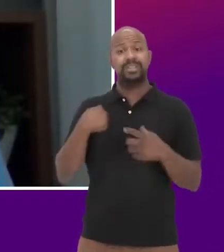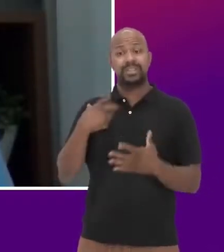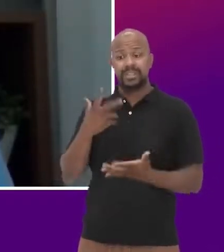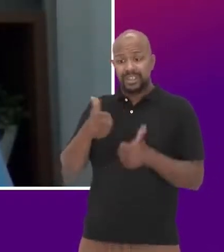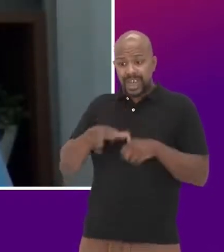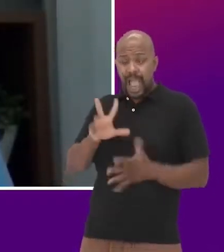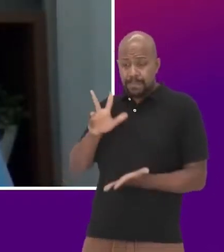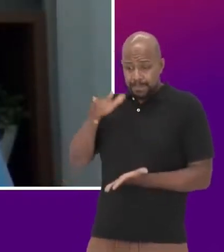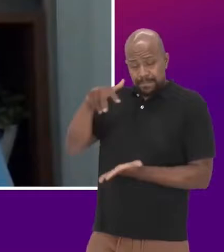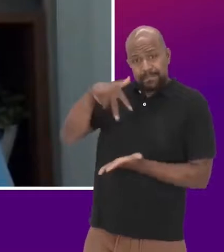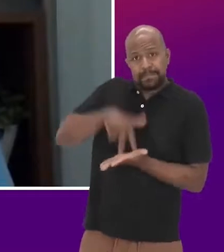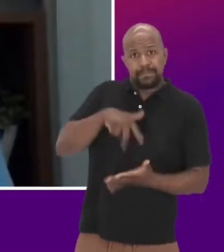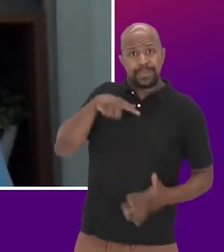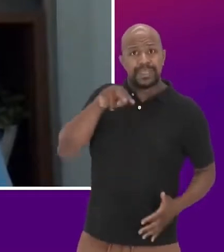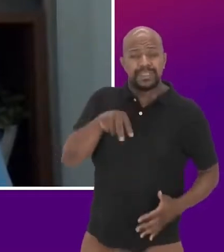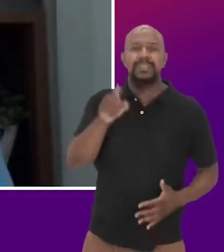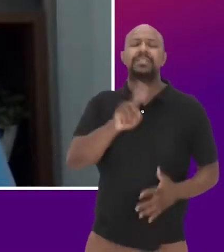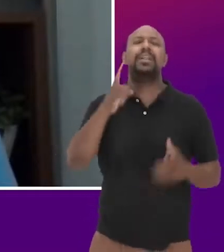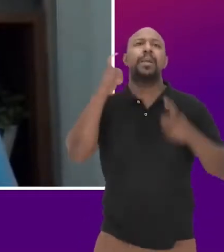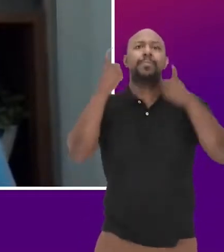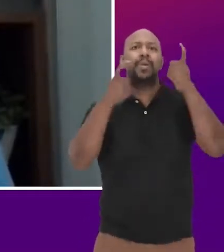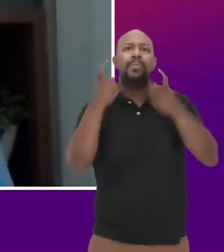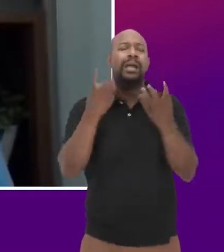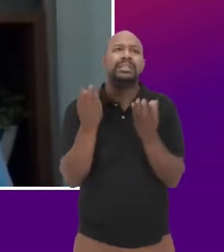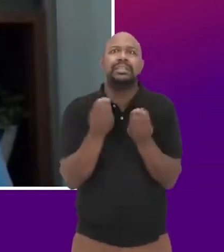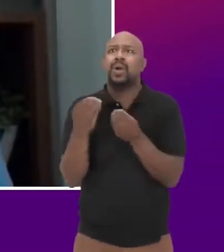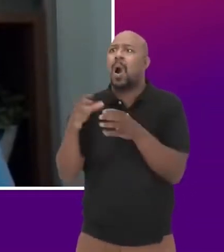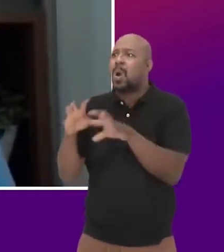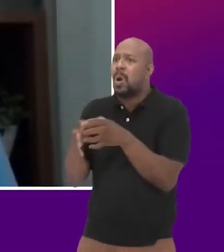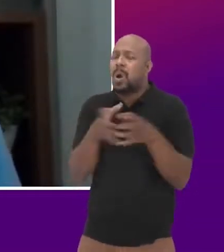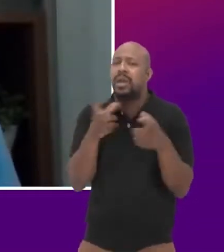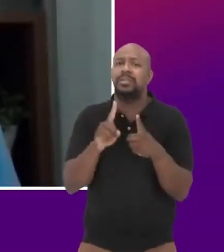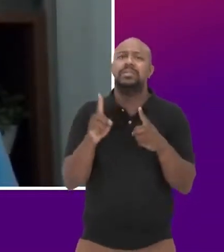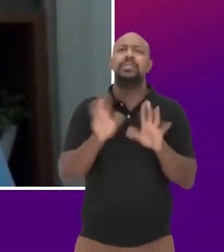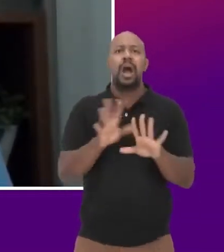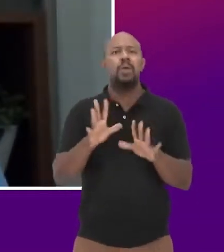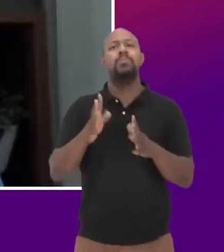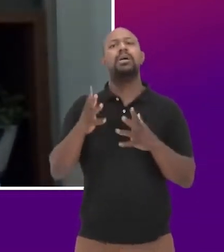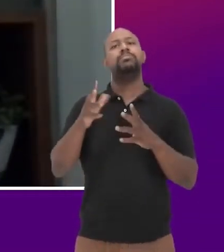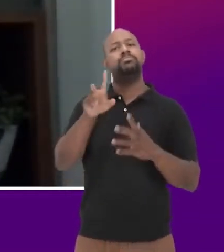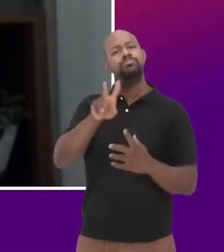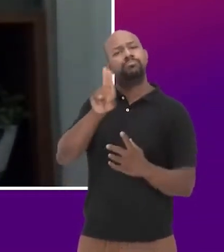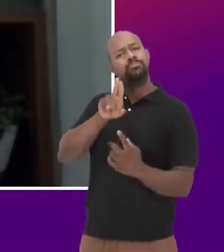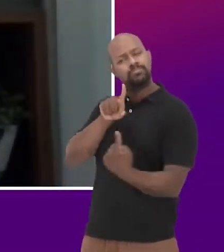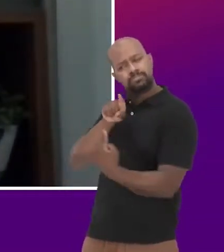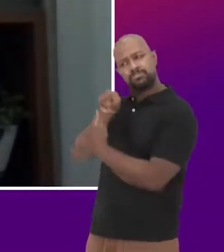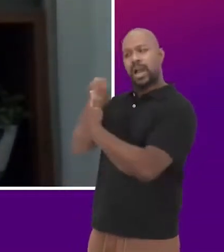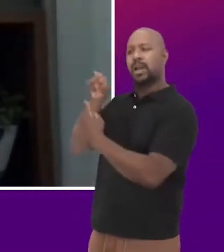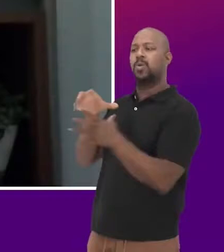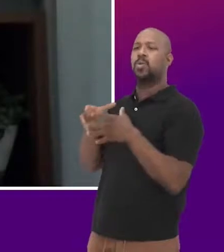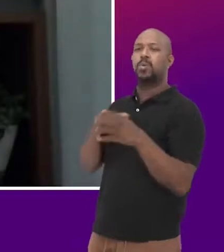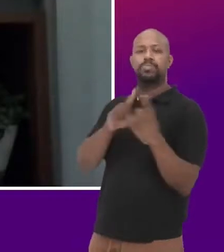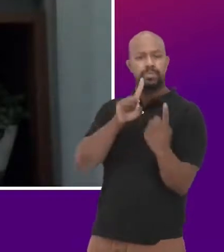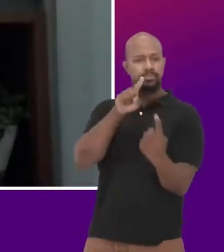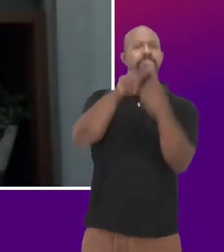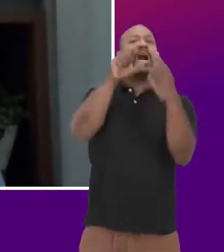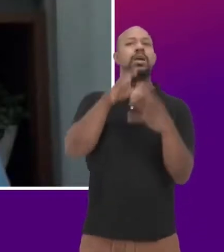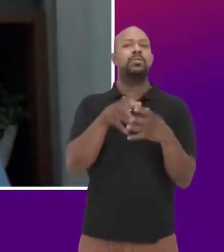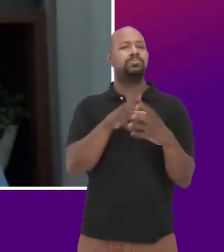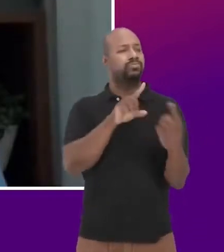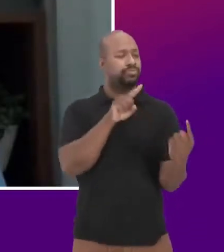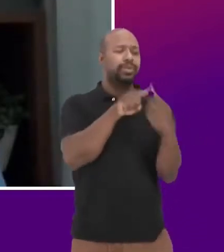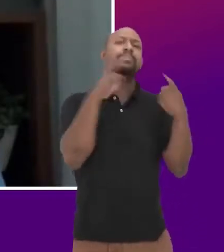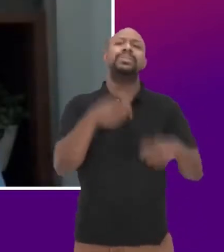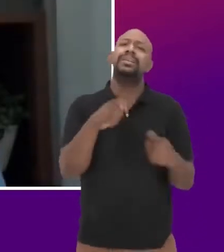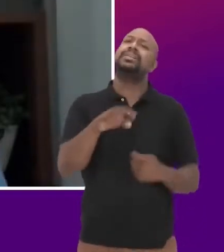não estar preocupado com qual nicho eu estou me comunicando, mas, obviamente, usar a mensagem aderente a esse nicho. E a gente precisa